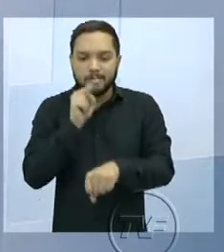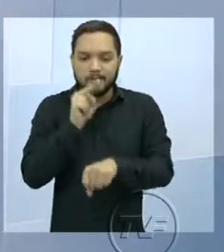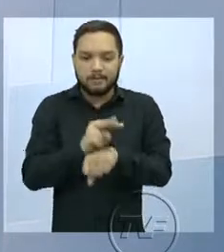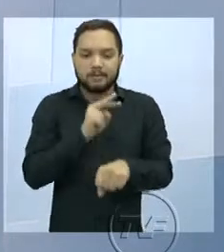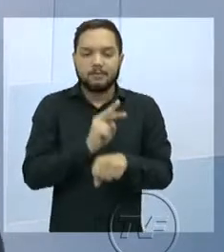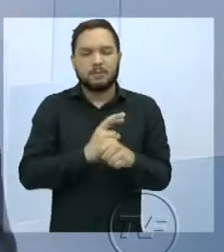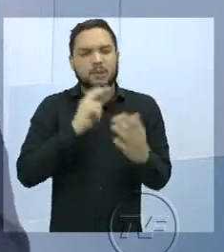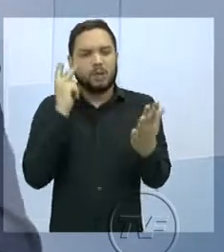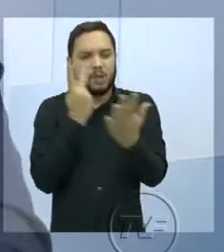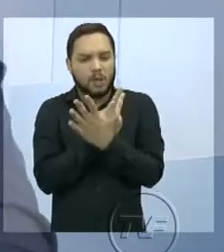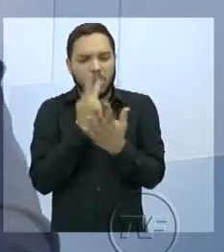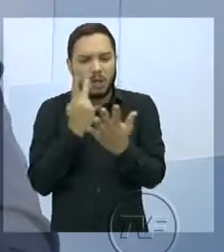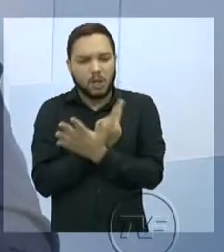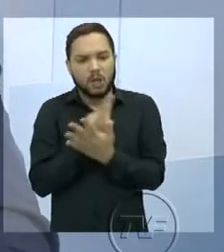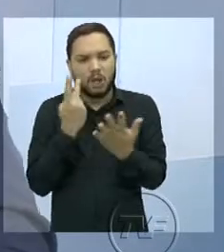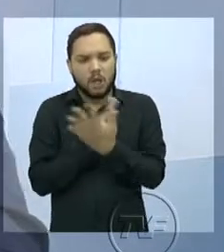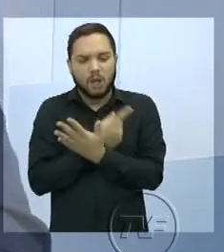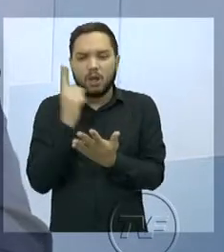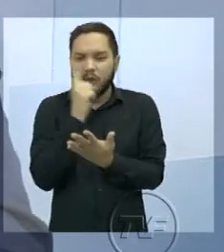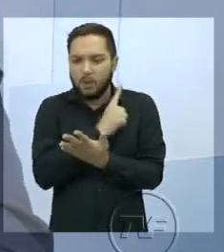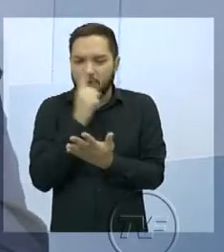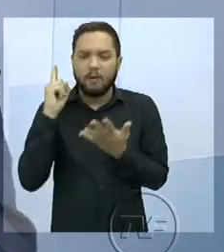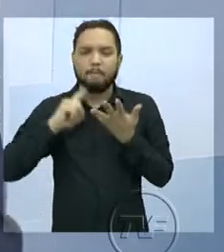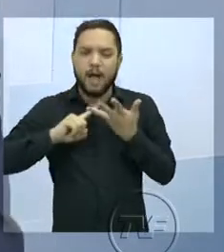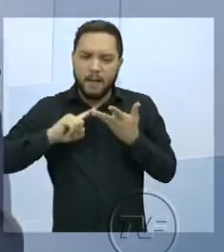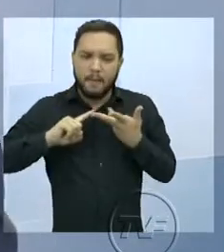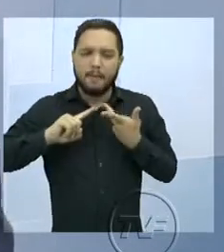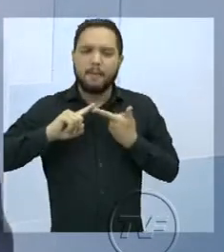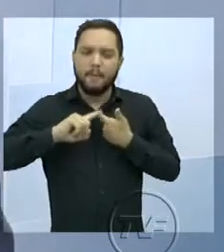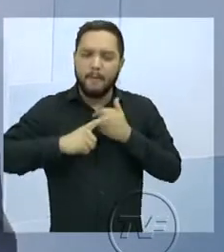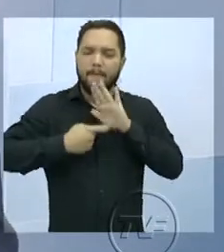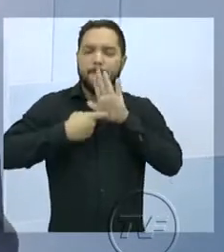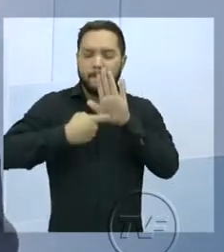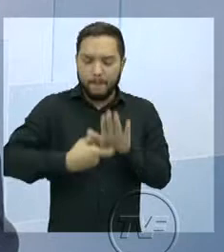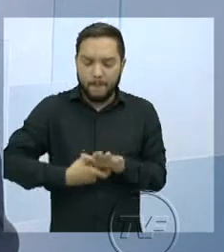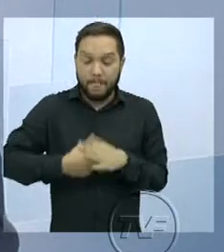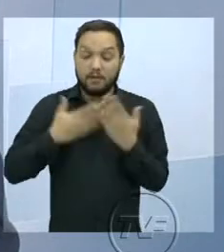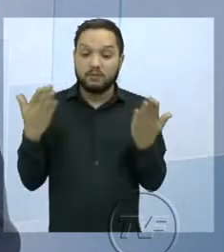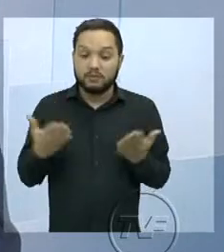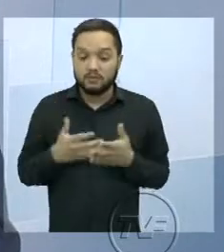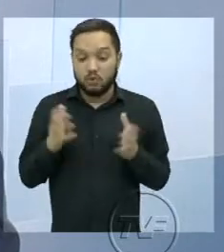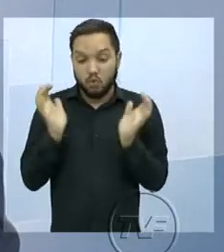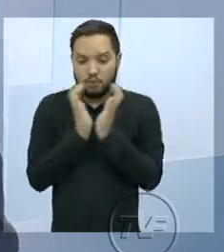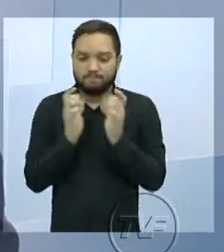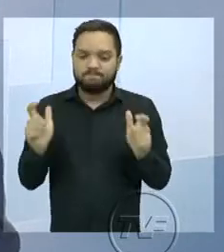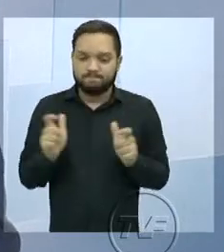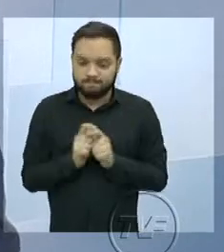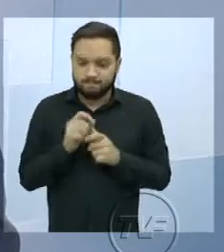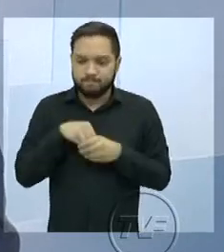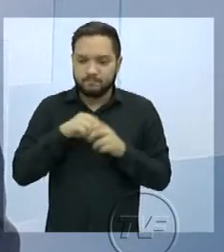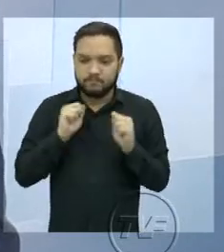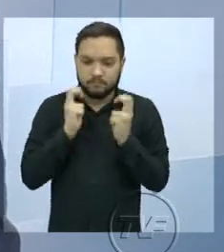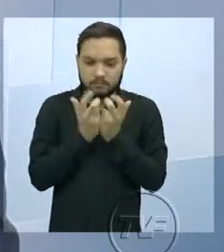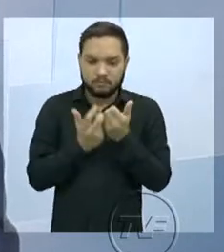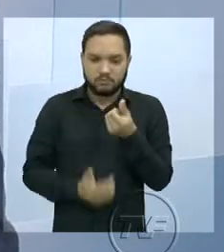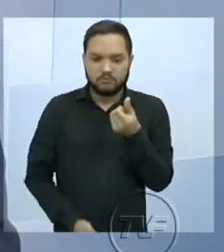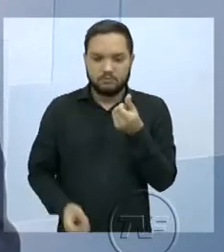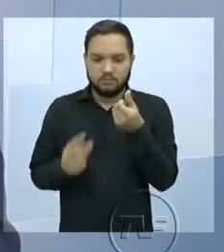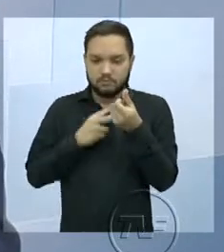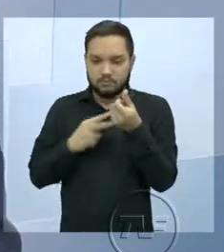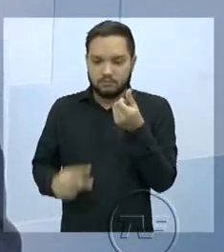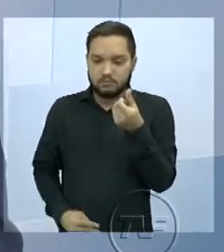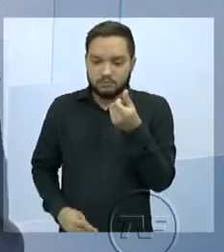apontar realmente onde estão as grandes falhas da gestão. E nós, apesar hoje de sermos um grupo pequeno, nós somos apenas 6